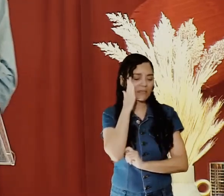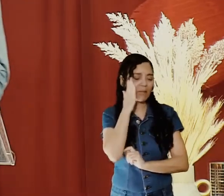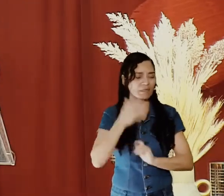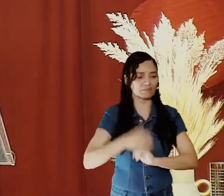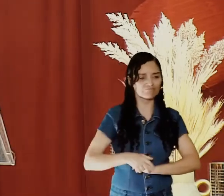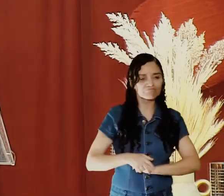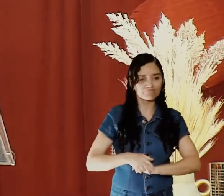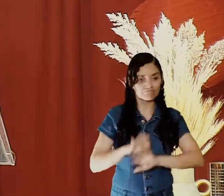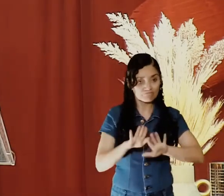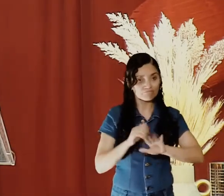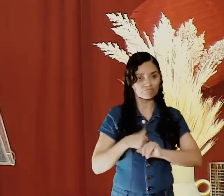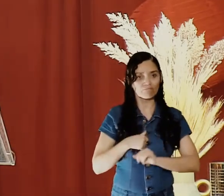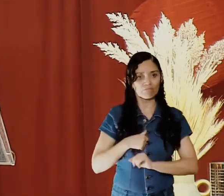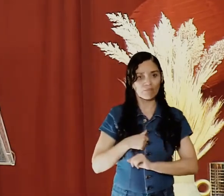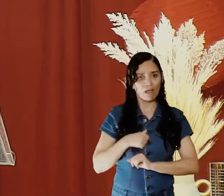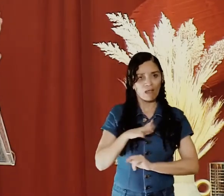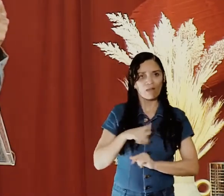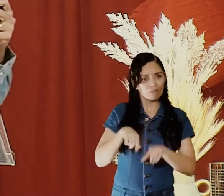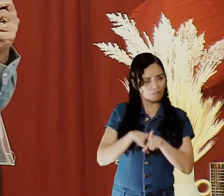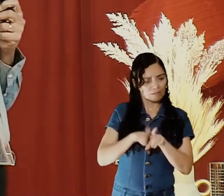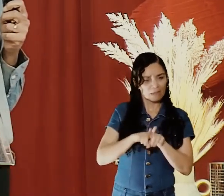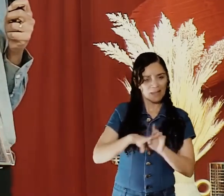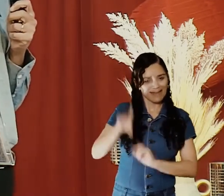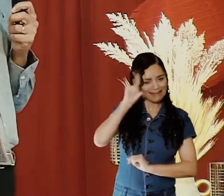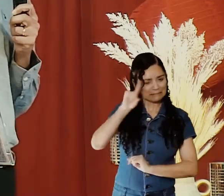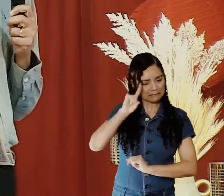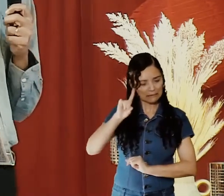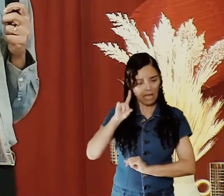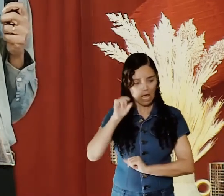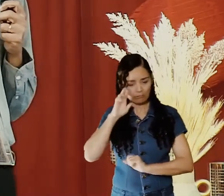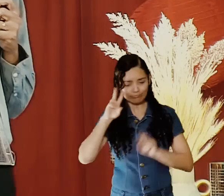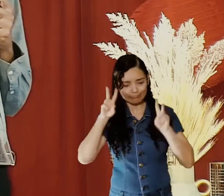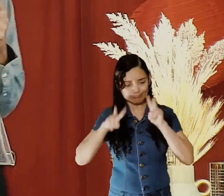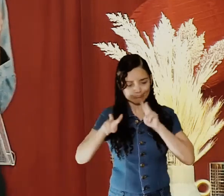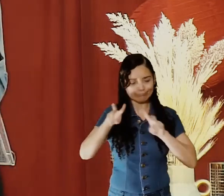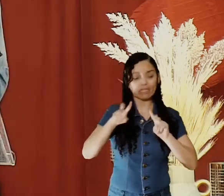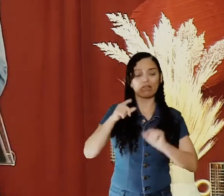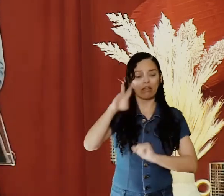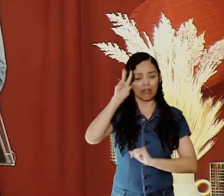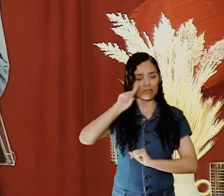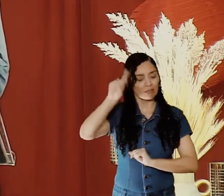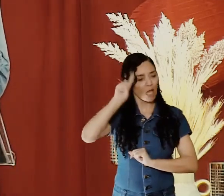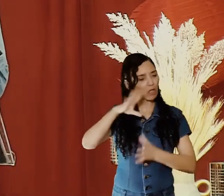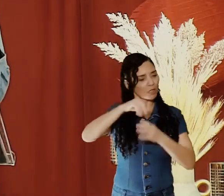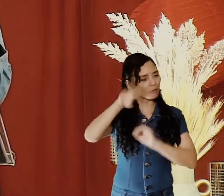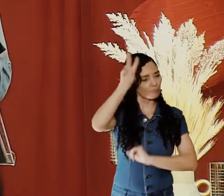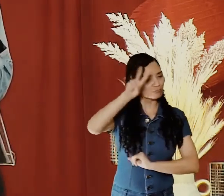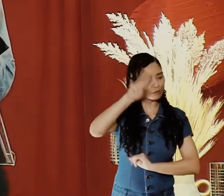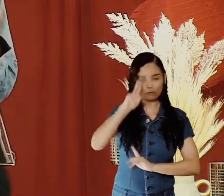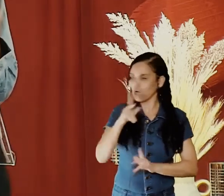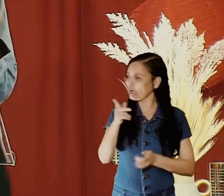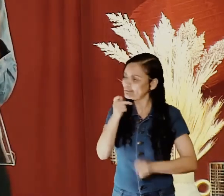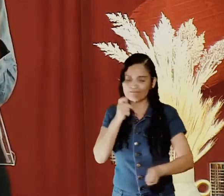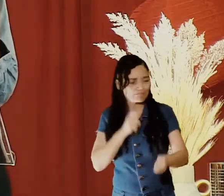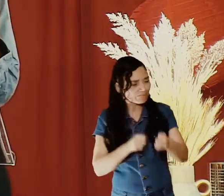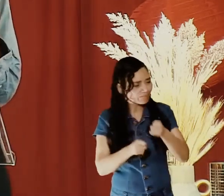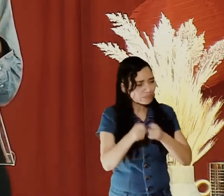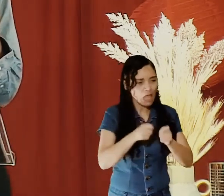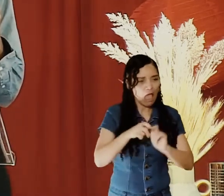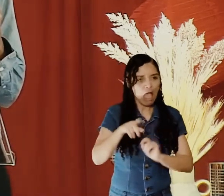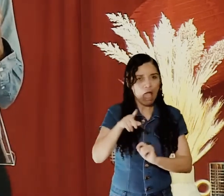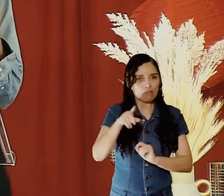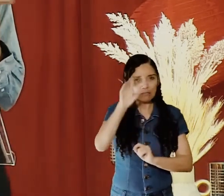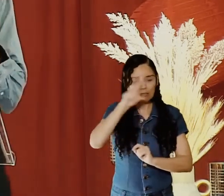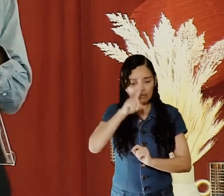O Senhor nunca perdeu o controle sobre, por exemplo, o Império Romano naqueles dias. O Senhor não perdeu o